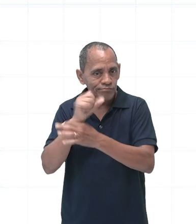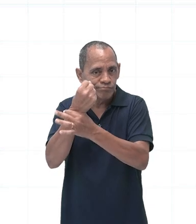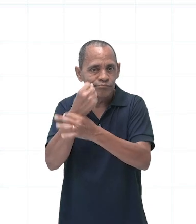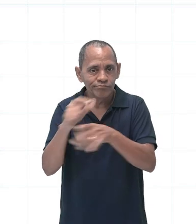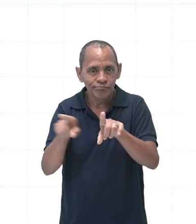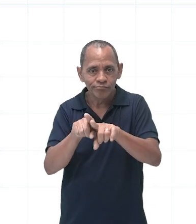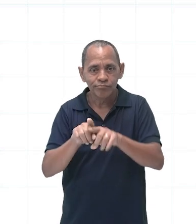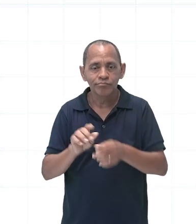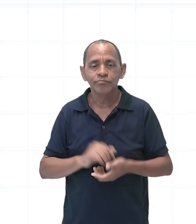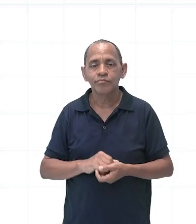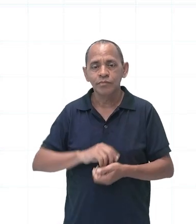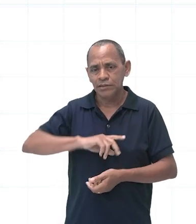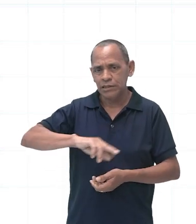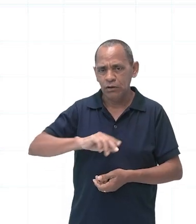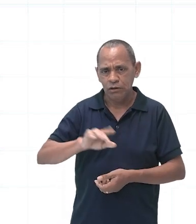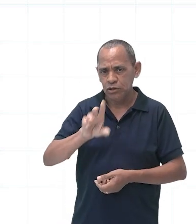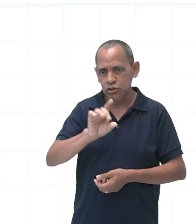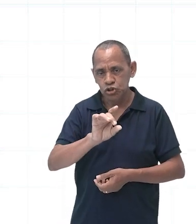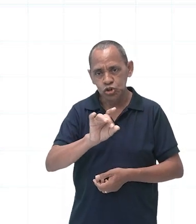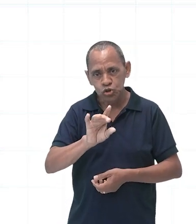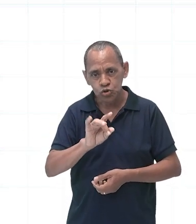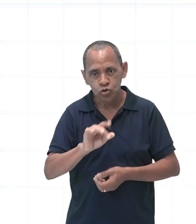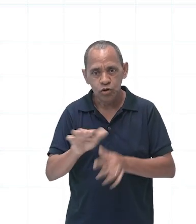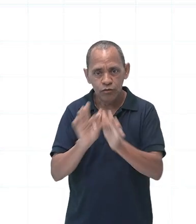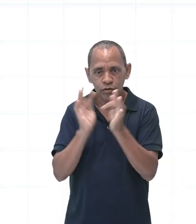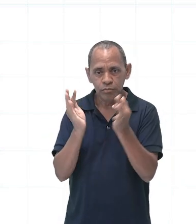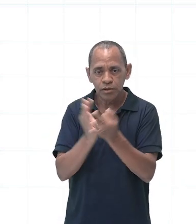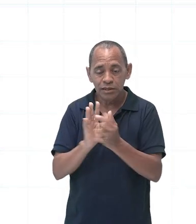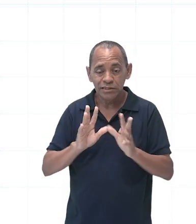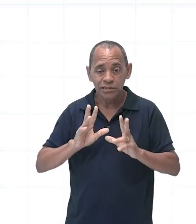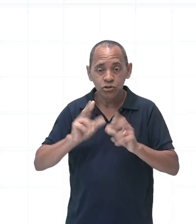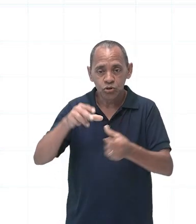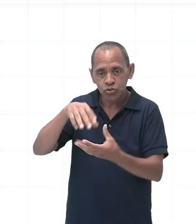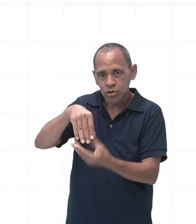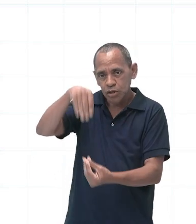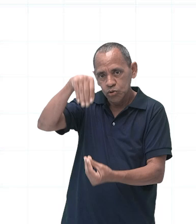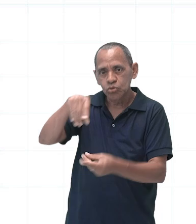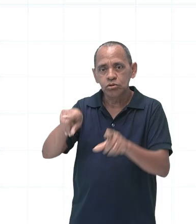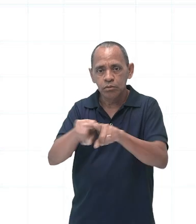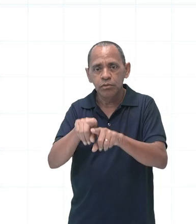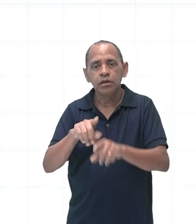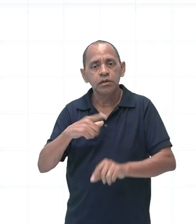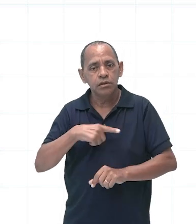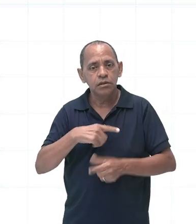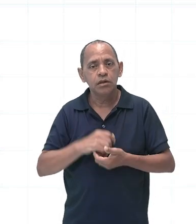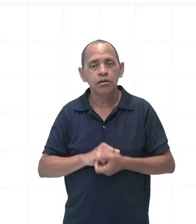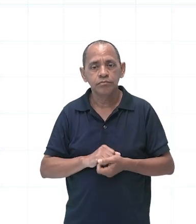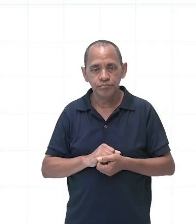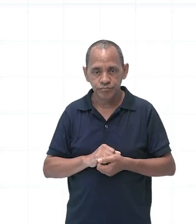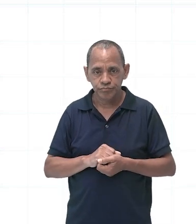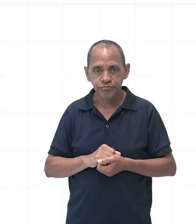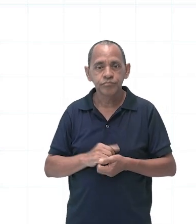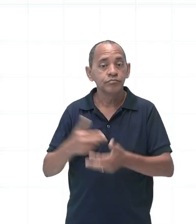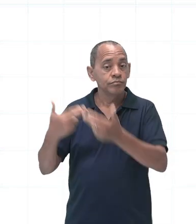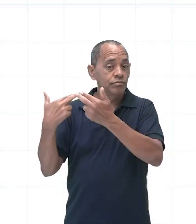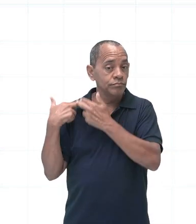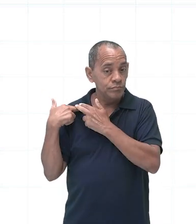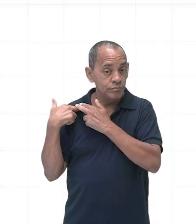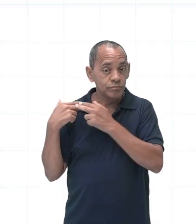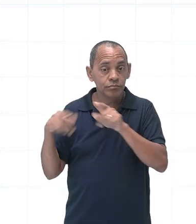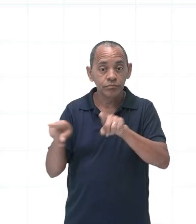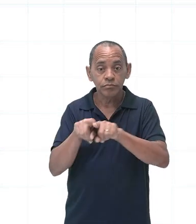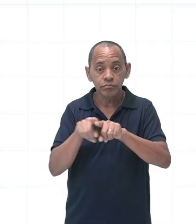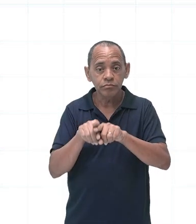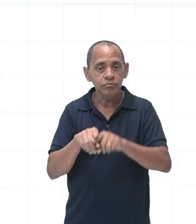as pessoas ao redor, os adultos, né, que estão ali de alguma forma ao redor desta criança, e também o Estado, através dos